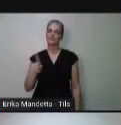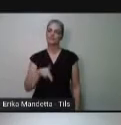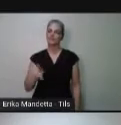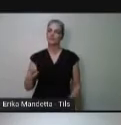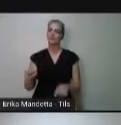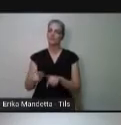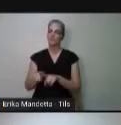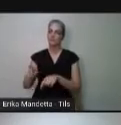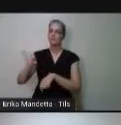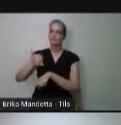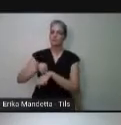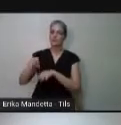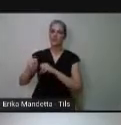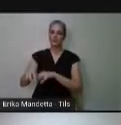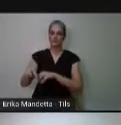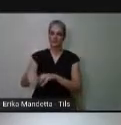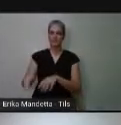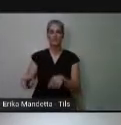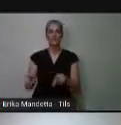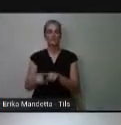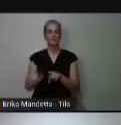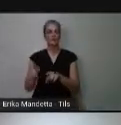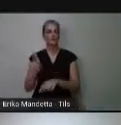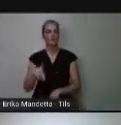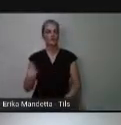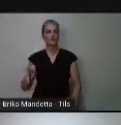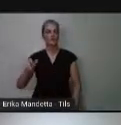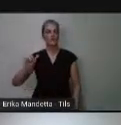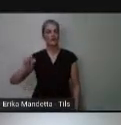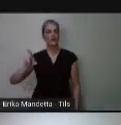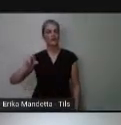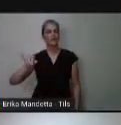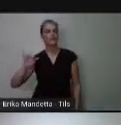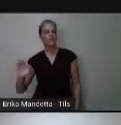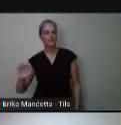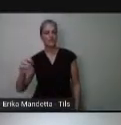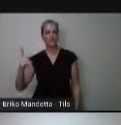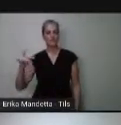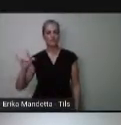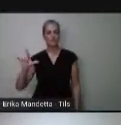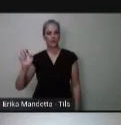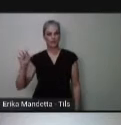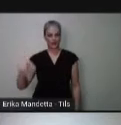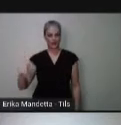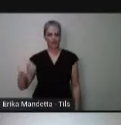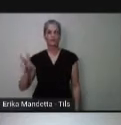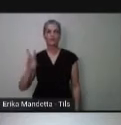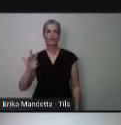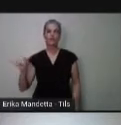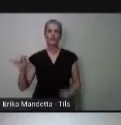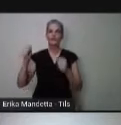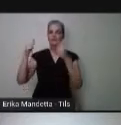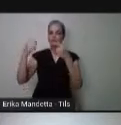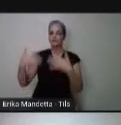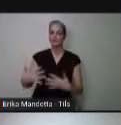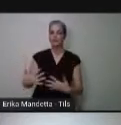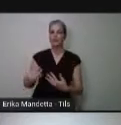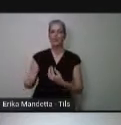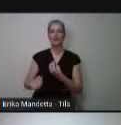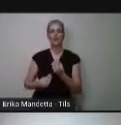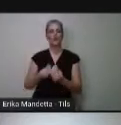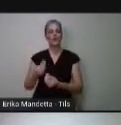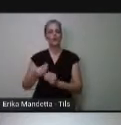e da professora Alice Pilon, que vão tratar do currículo, né, e